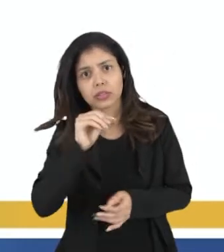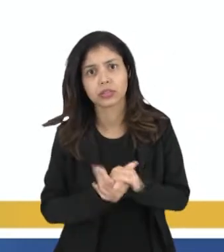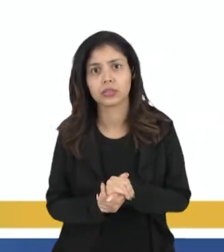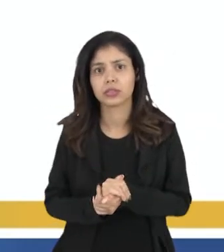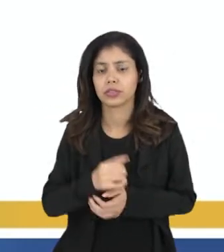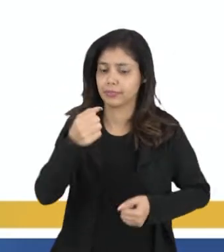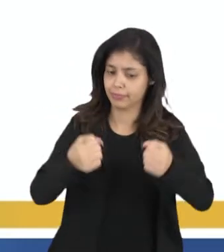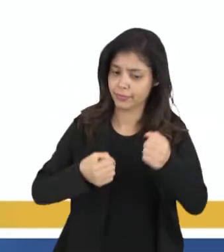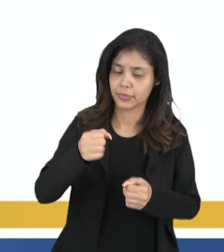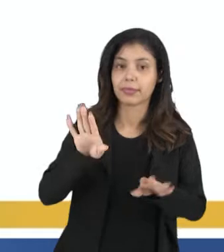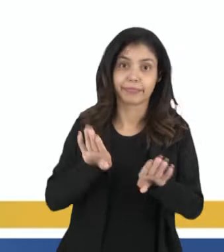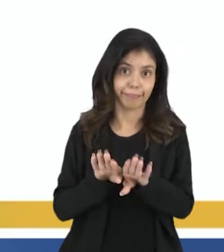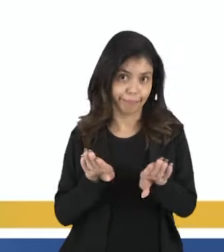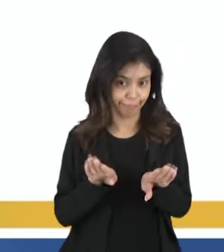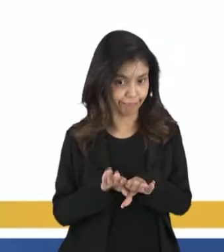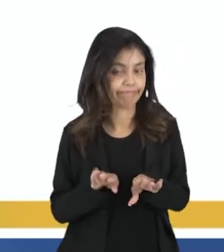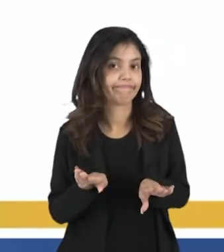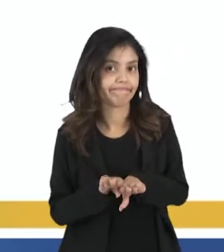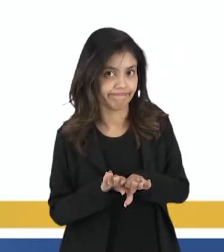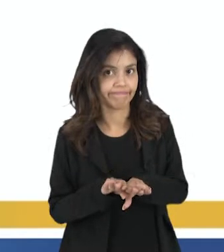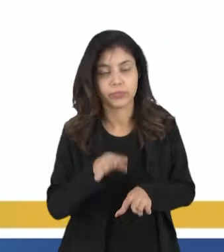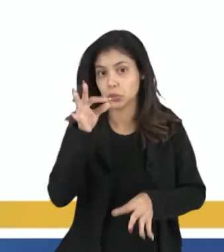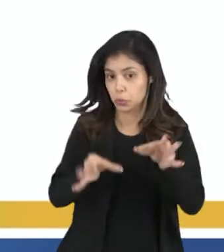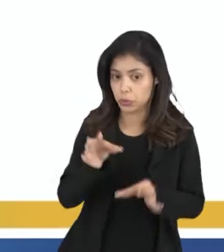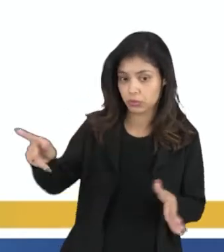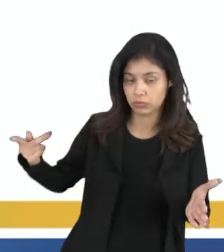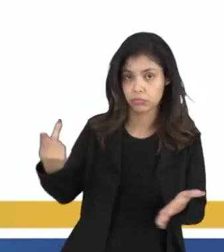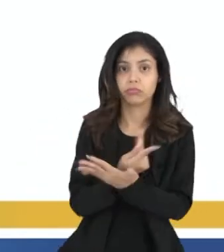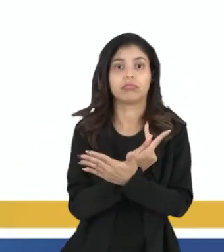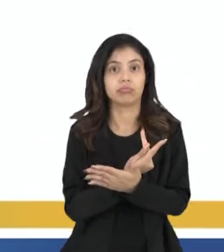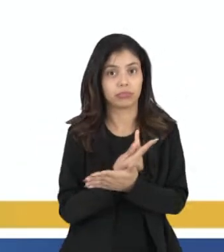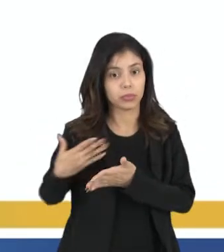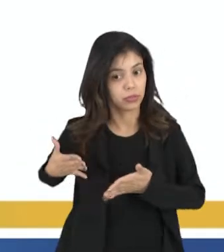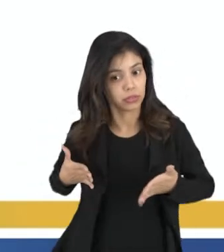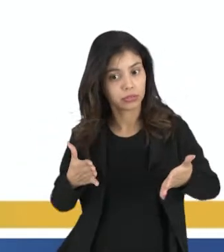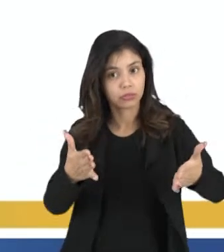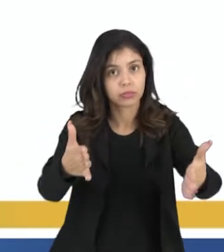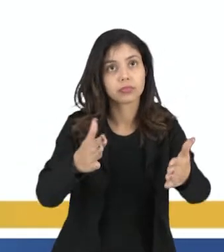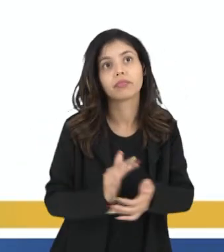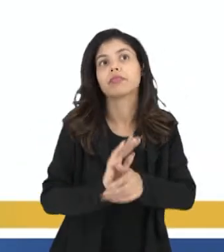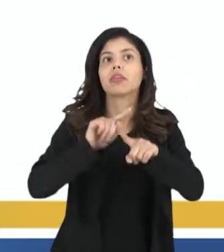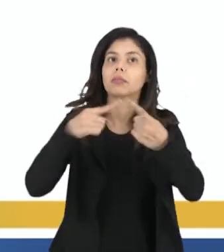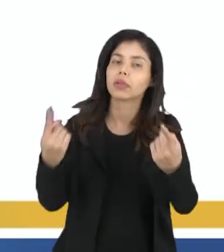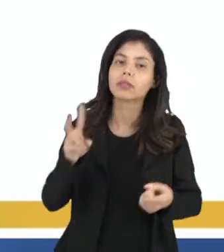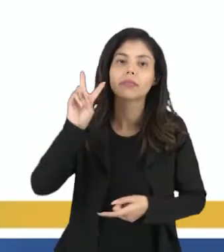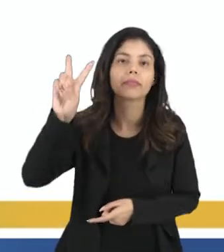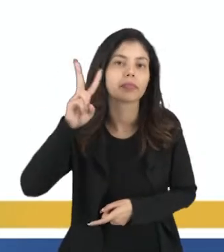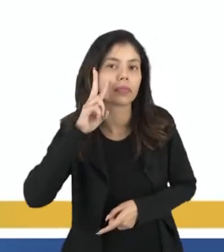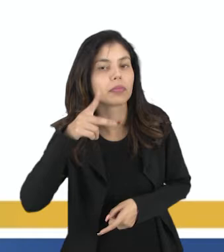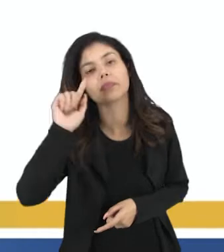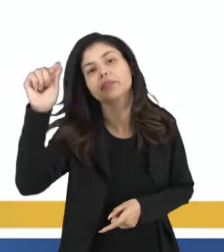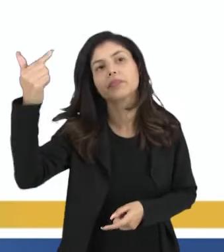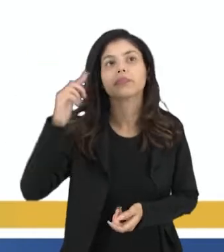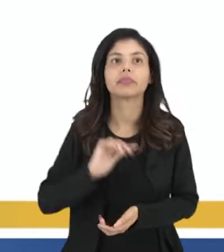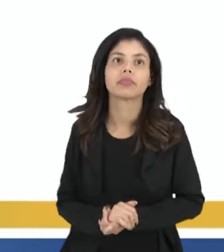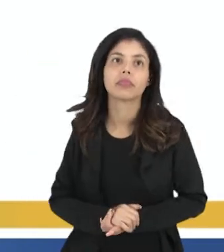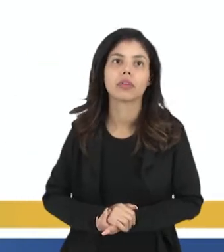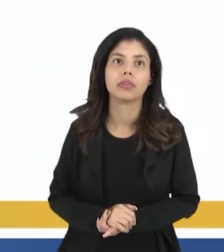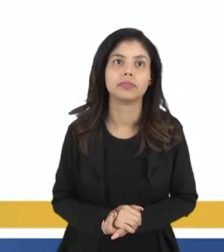de Trânsito, para não cometer injustiça na via, né? Então pode ser essa, mas vamos ver as outras